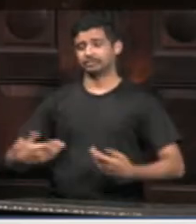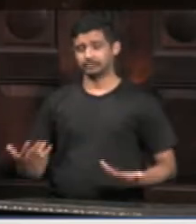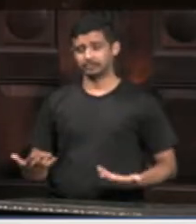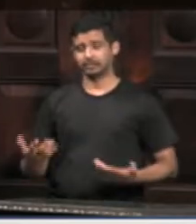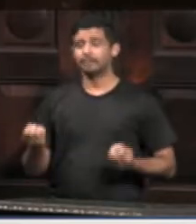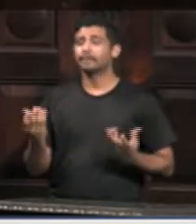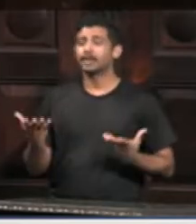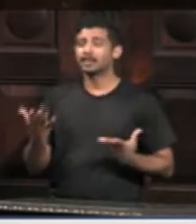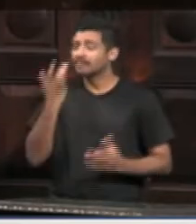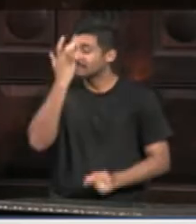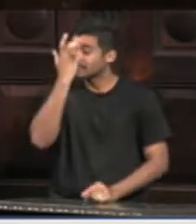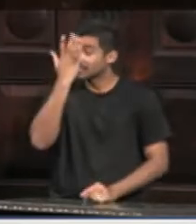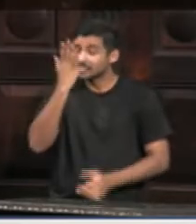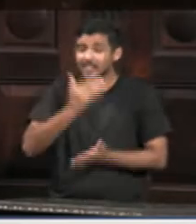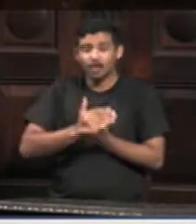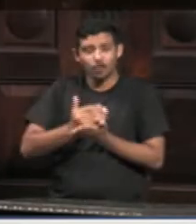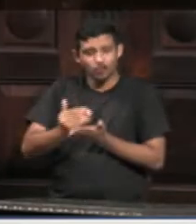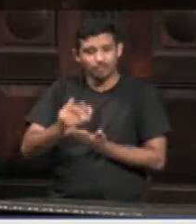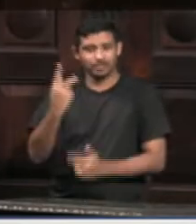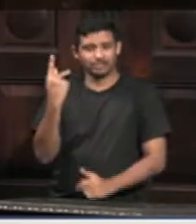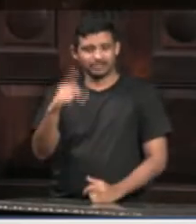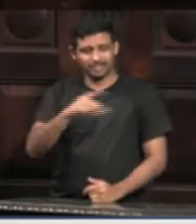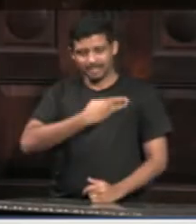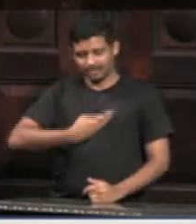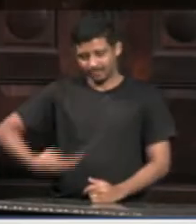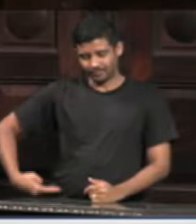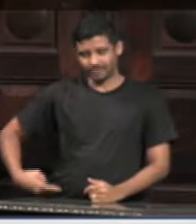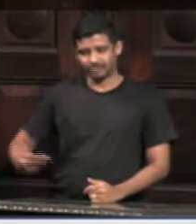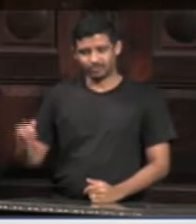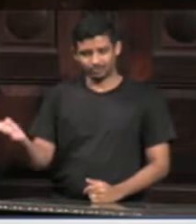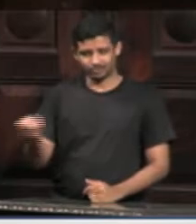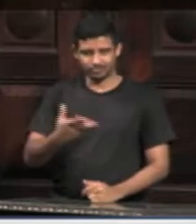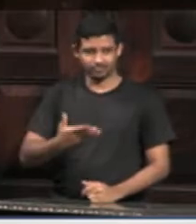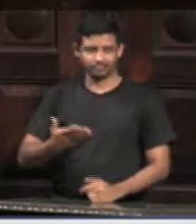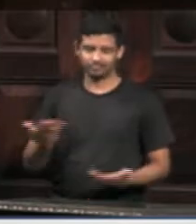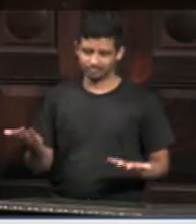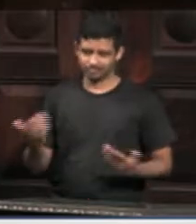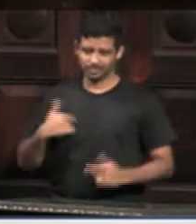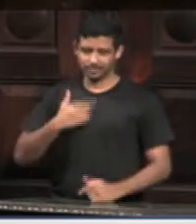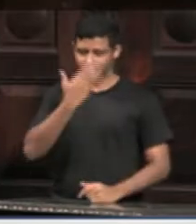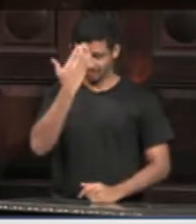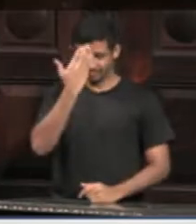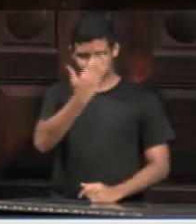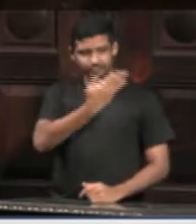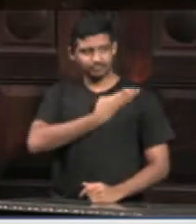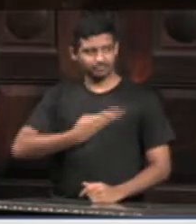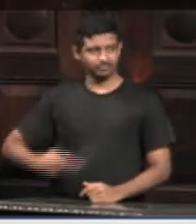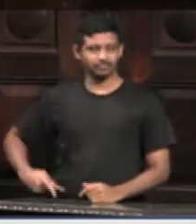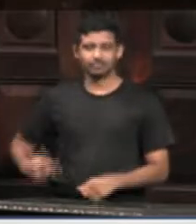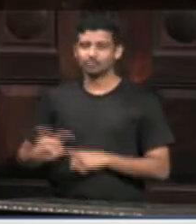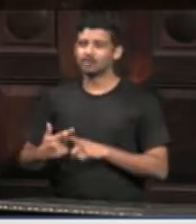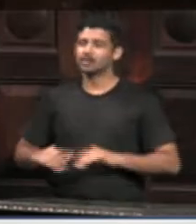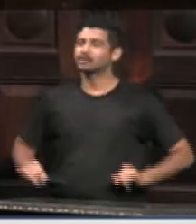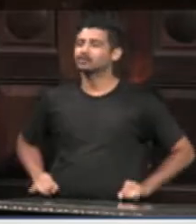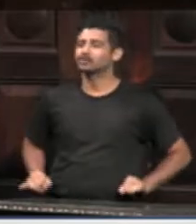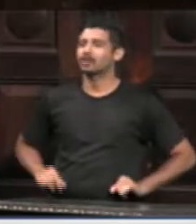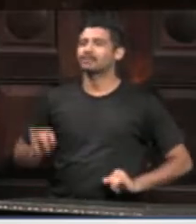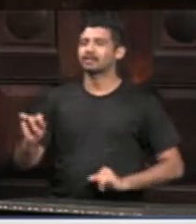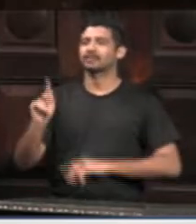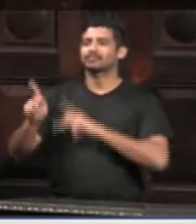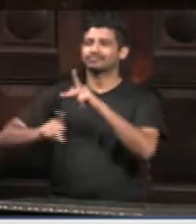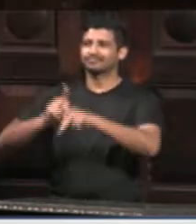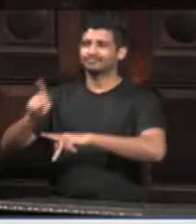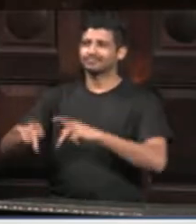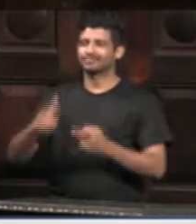facilitar o início da próxima administração. De qualquer maneira, senhora presidente, quem sofre é a população, a precarização